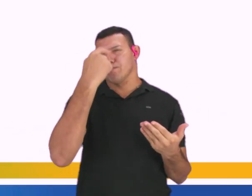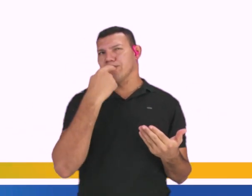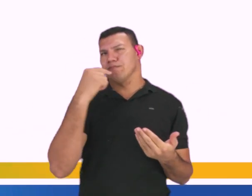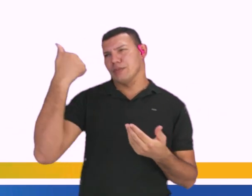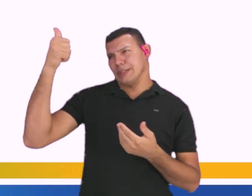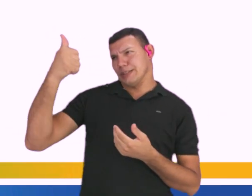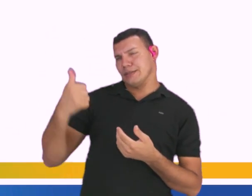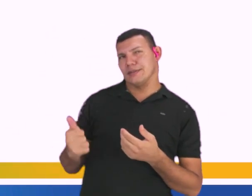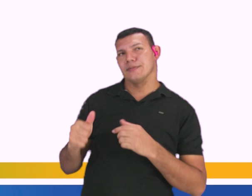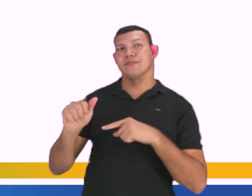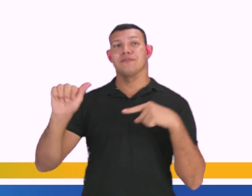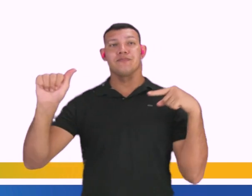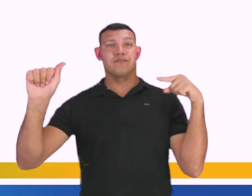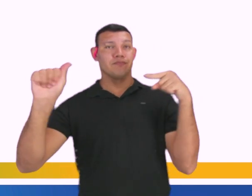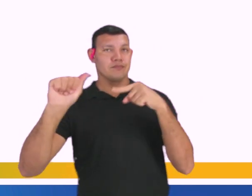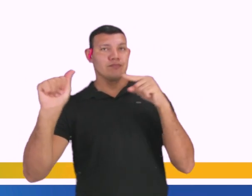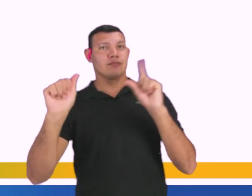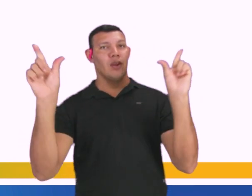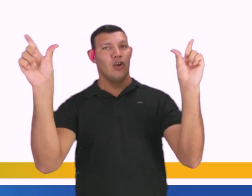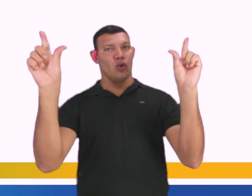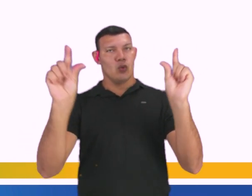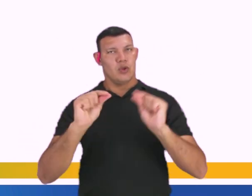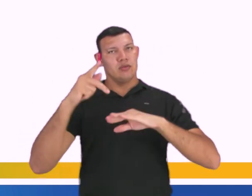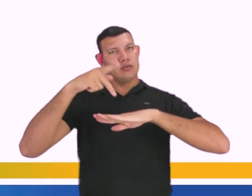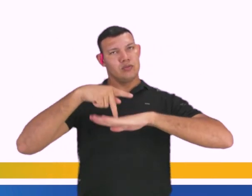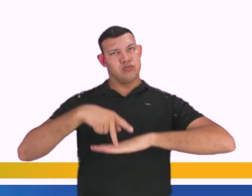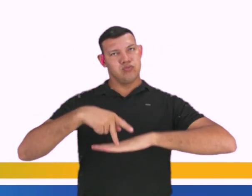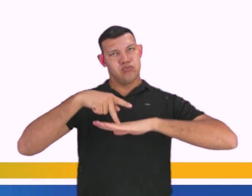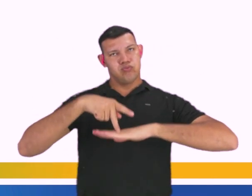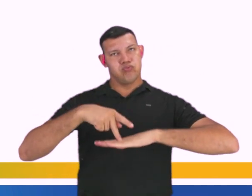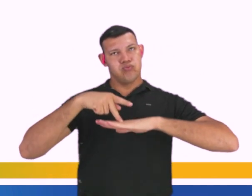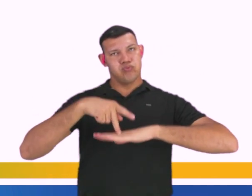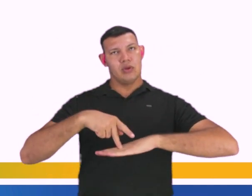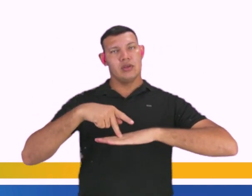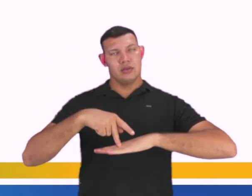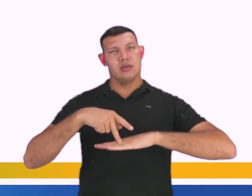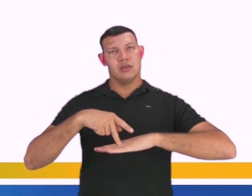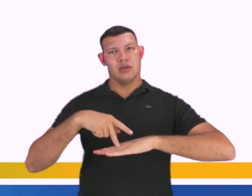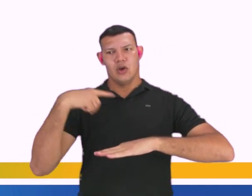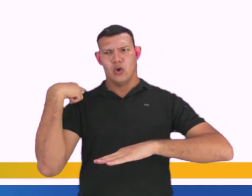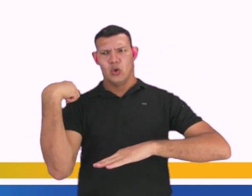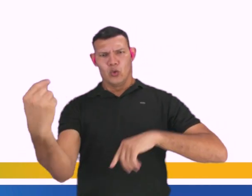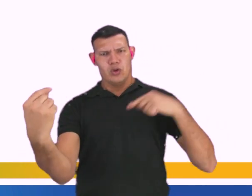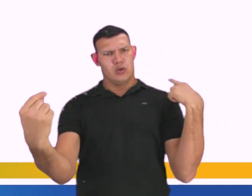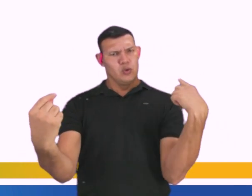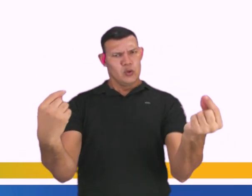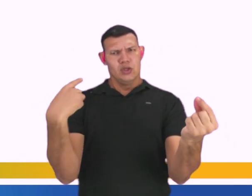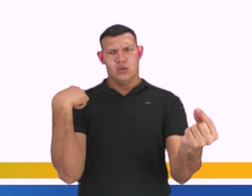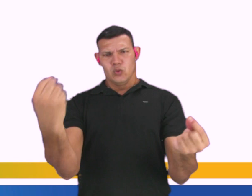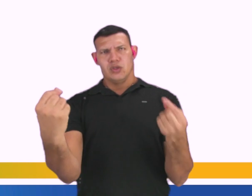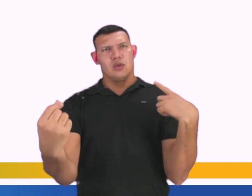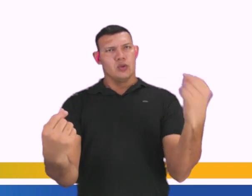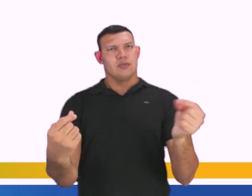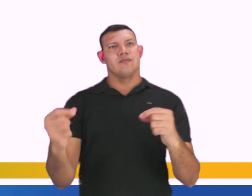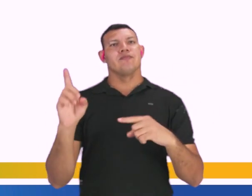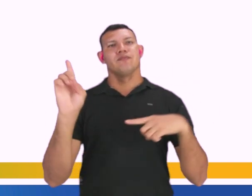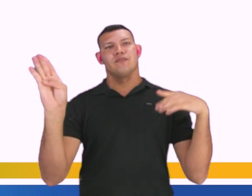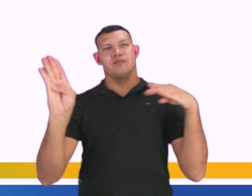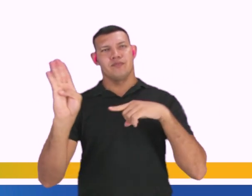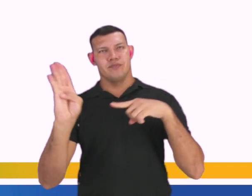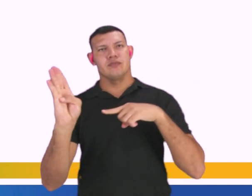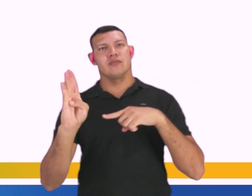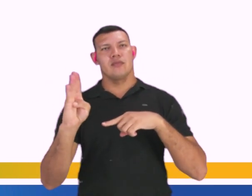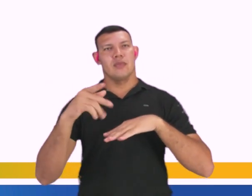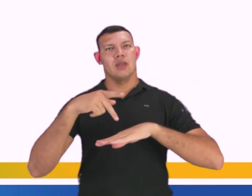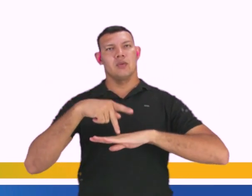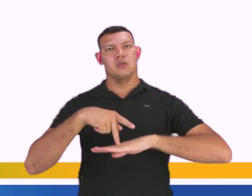as opções. A primeira diz diminuição da pressão e aumento da velocidade. A outra, diminuição da pressão e a